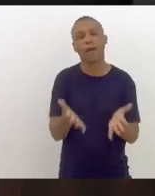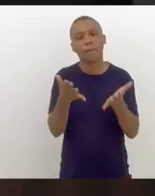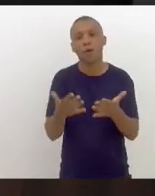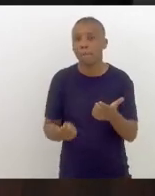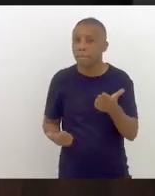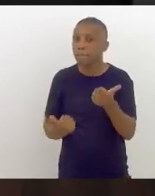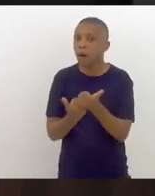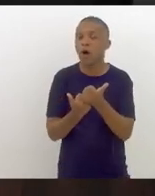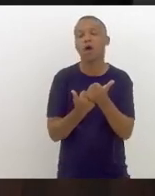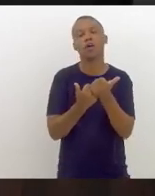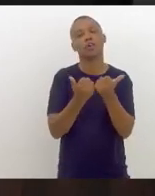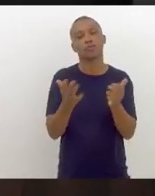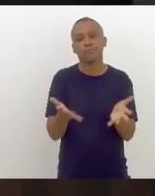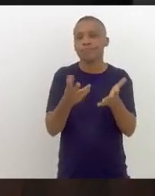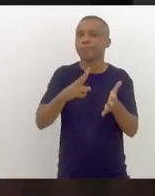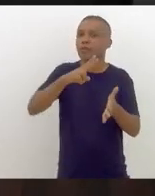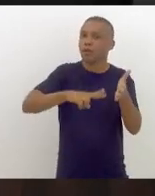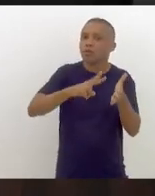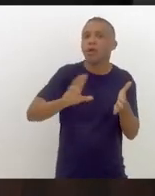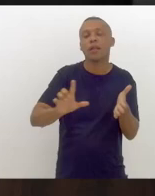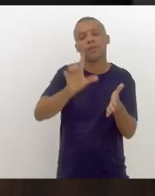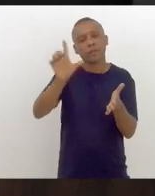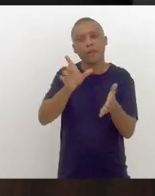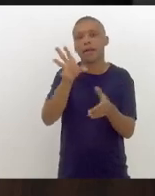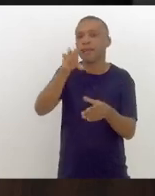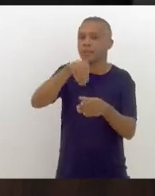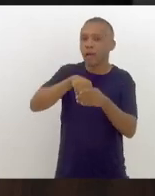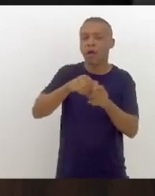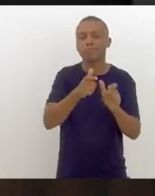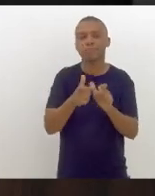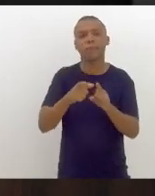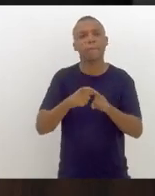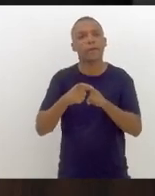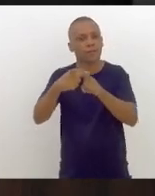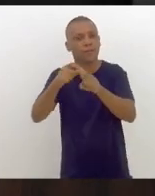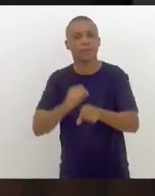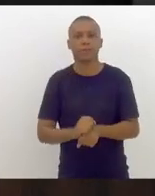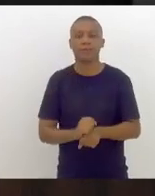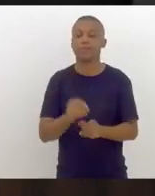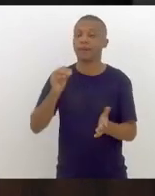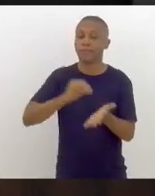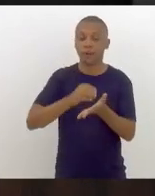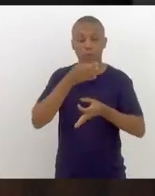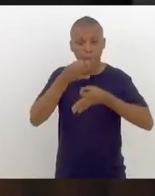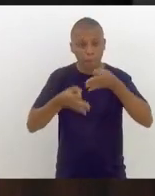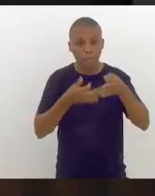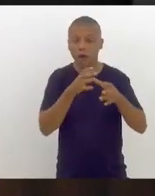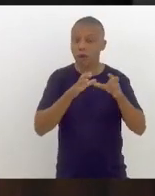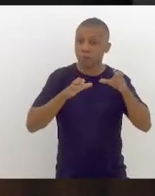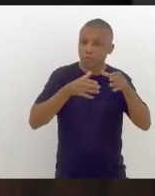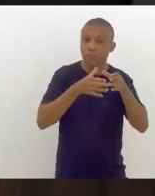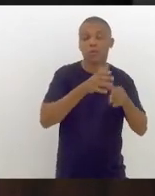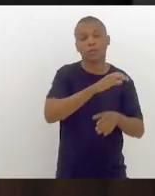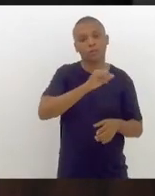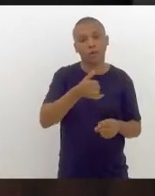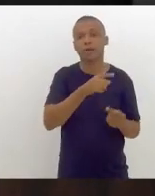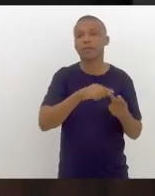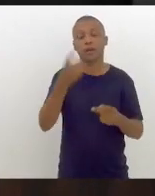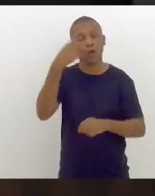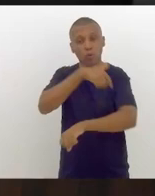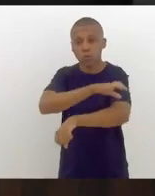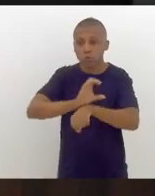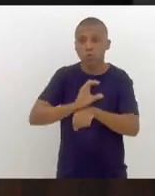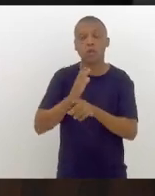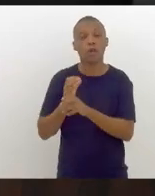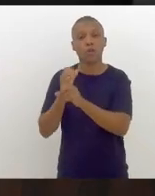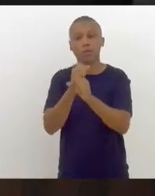territórios de favelas e demais áreas populares do Estado do Rio de Janeiro dependendo de pareceres das comissões quais são Justiça de cultura e orçamento para mim te parecer pela comissão de